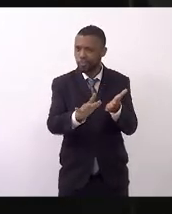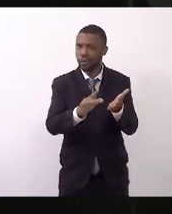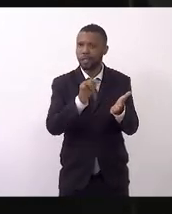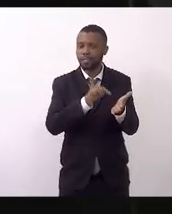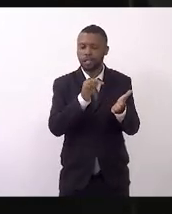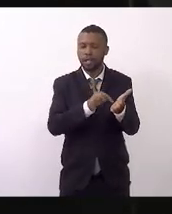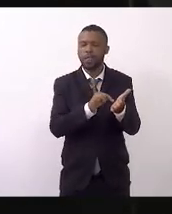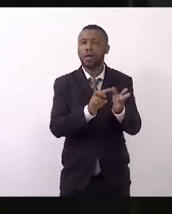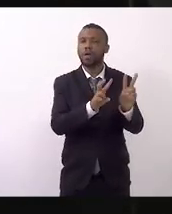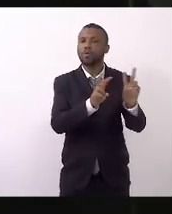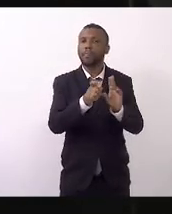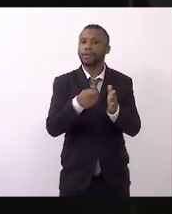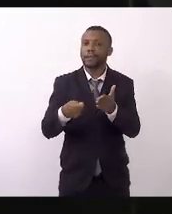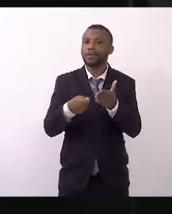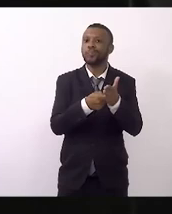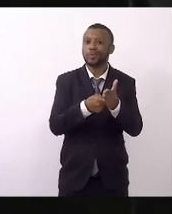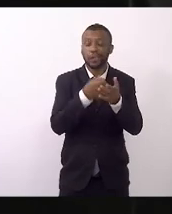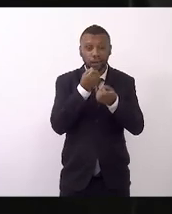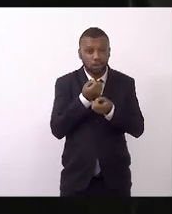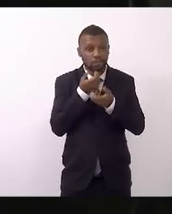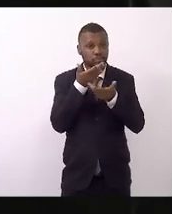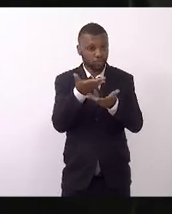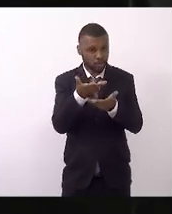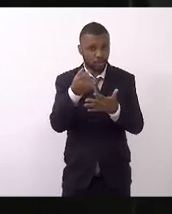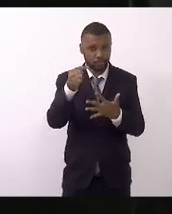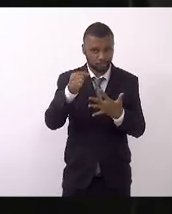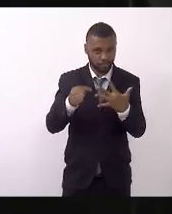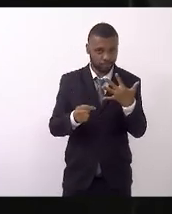dessas denúncias no qual eu relato aqui.